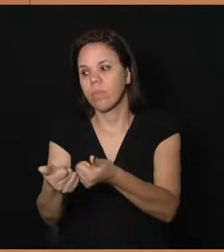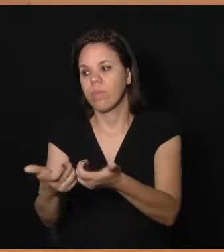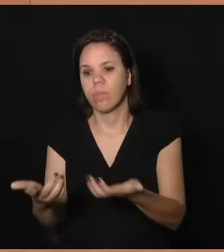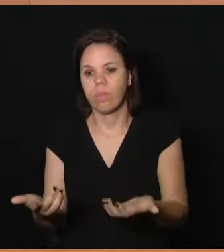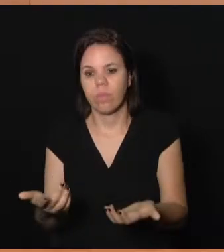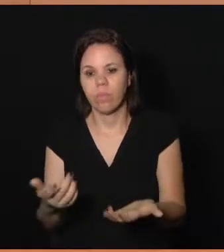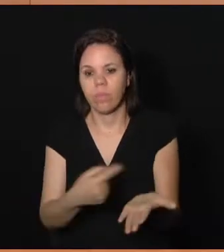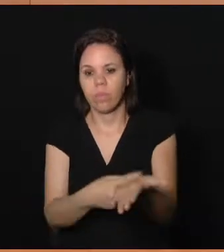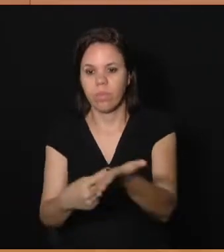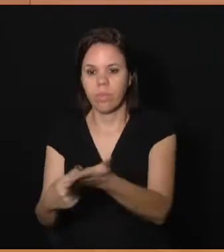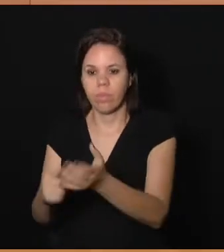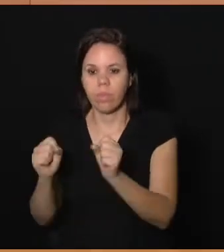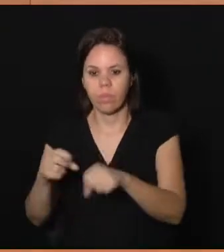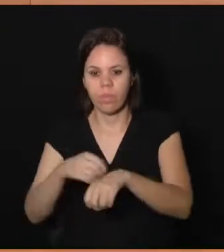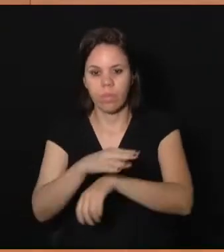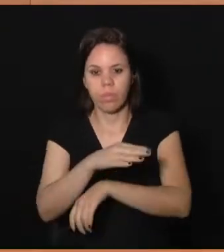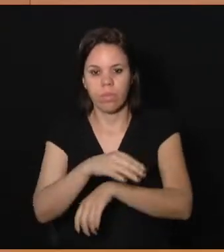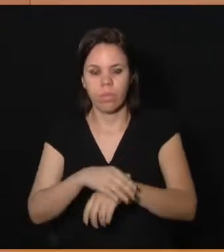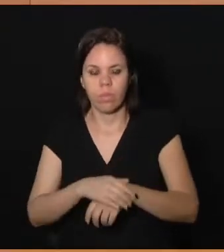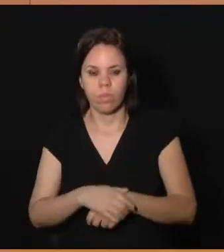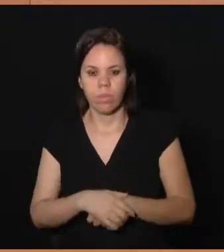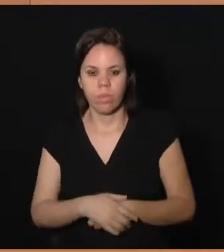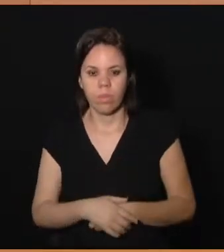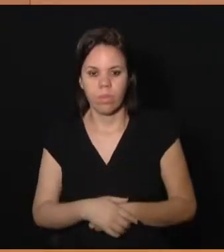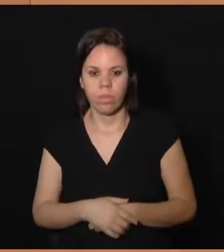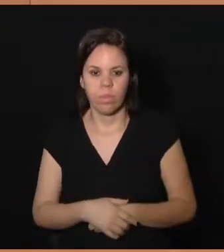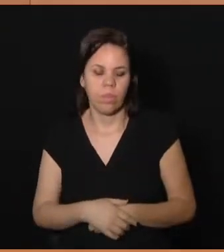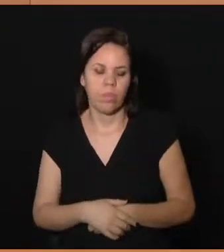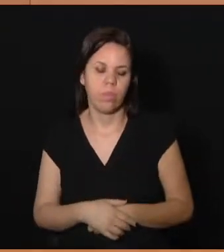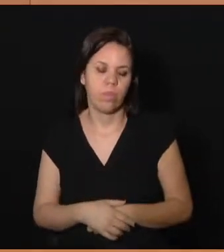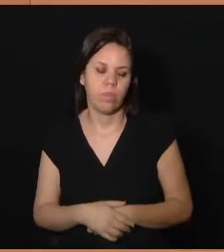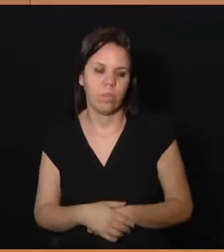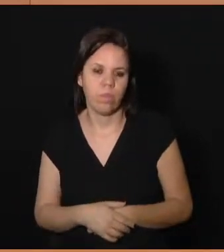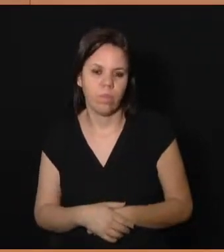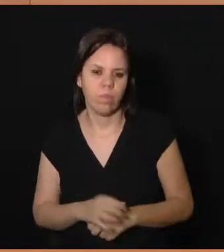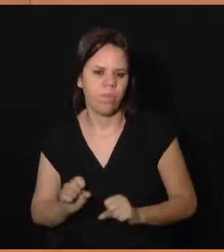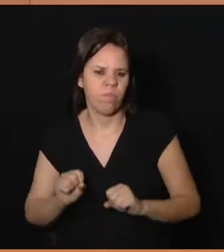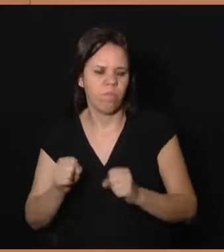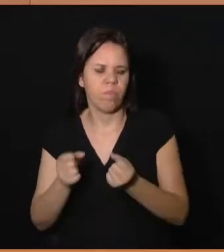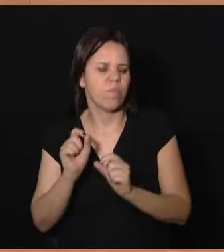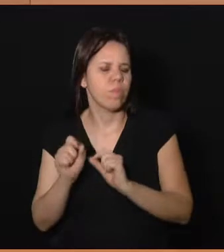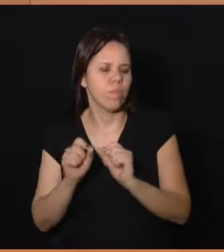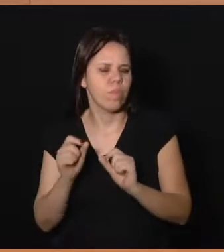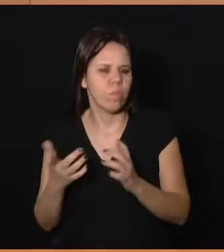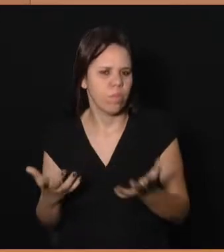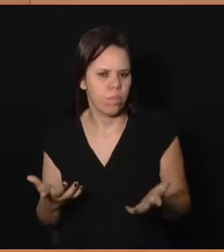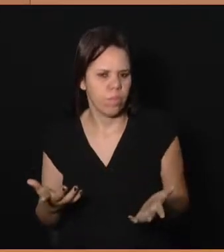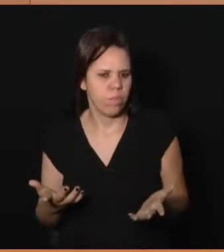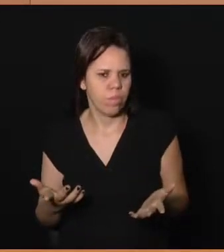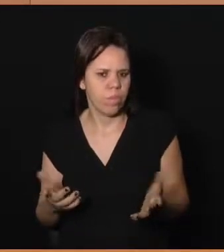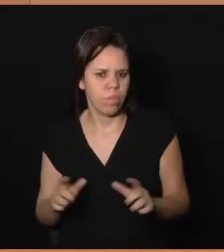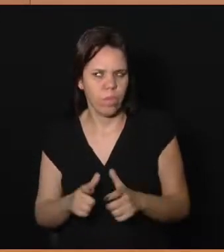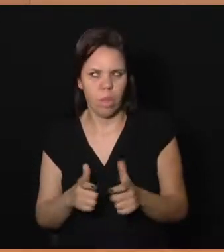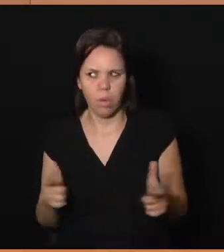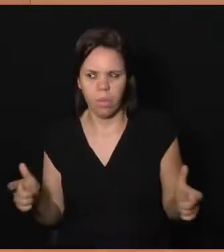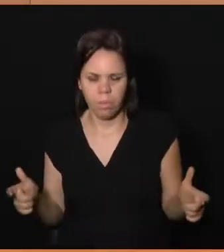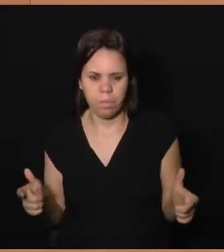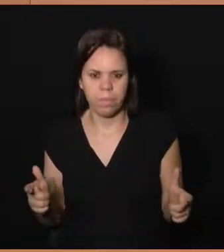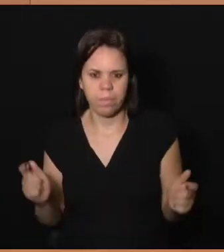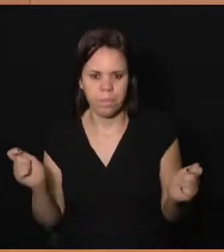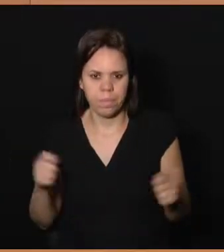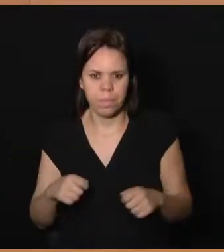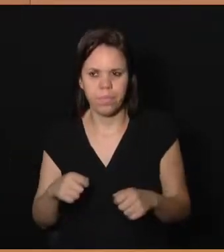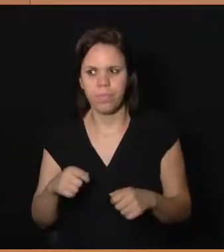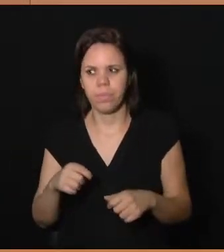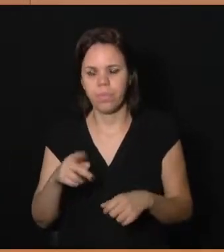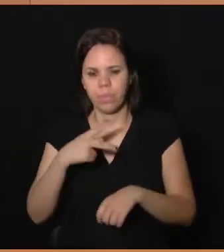esses acordos podem trazer. E aí nunca é demais reforçar, né, o crescimento que veio da